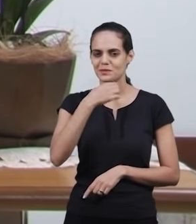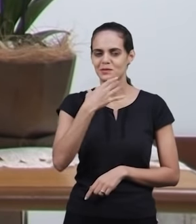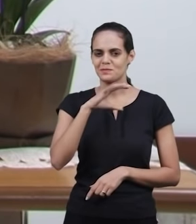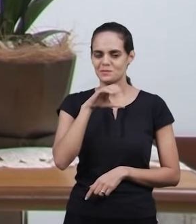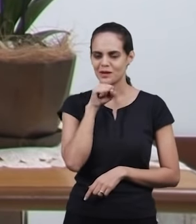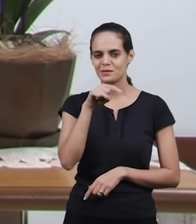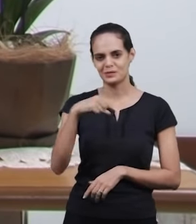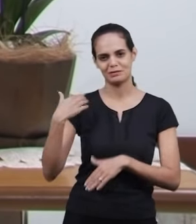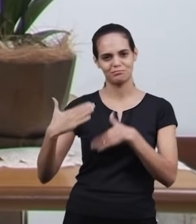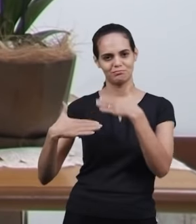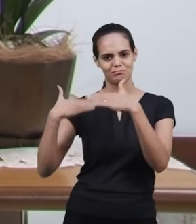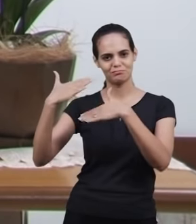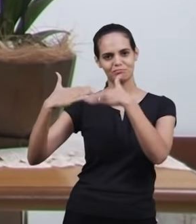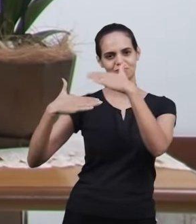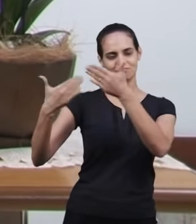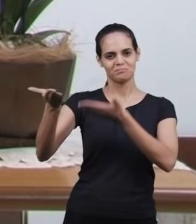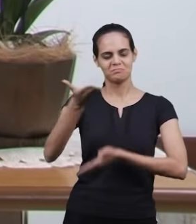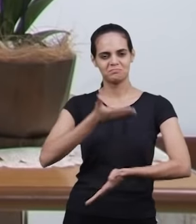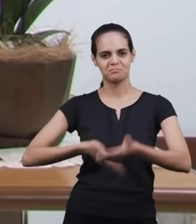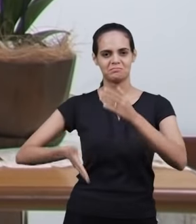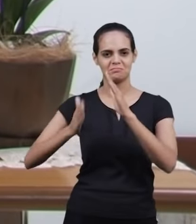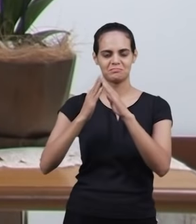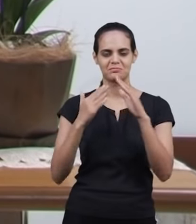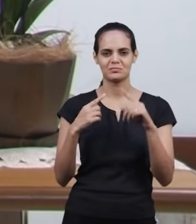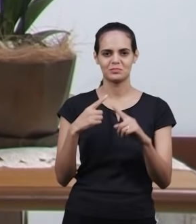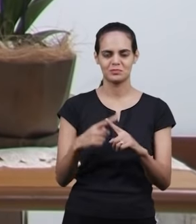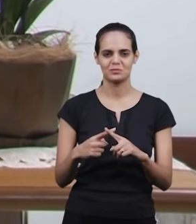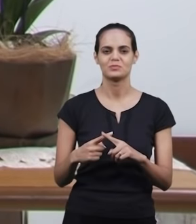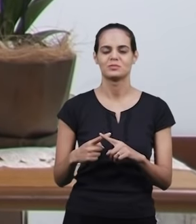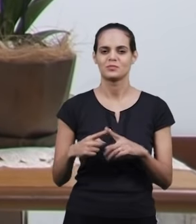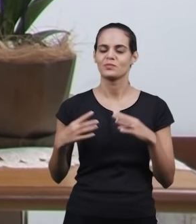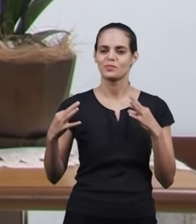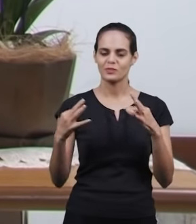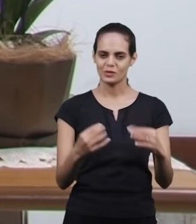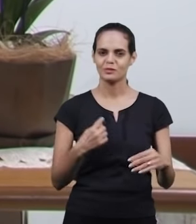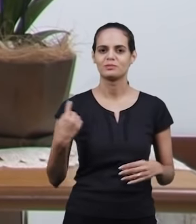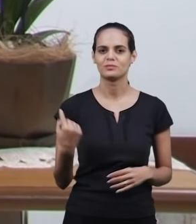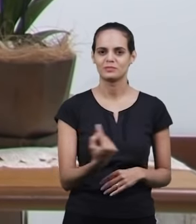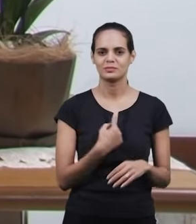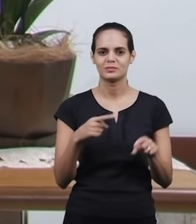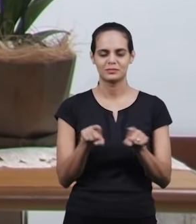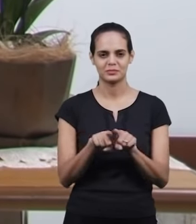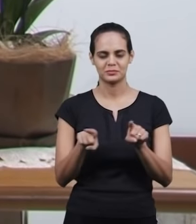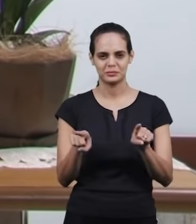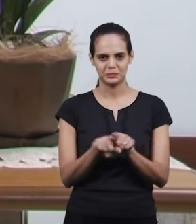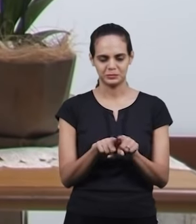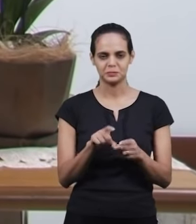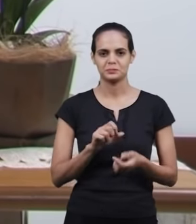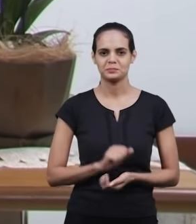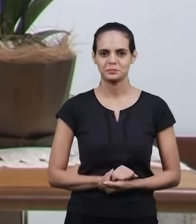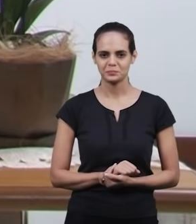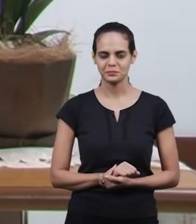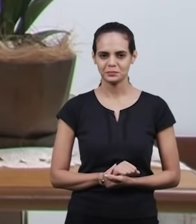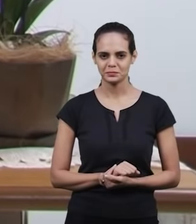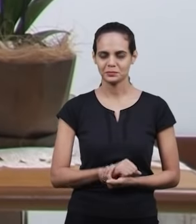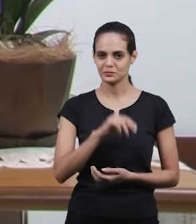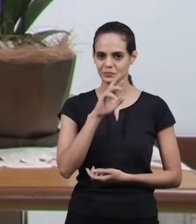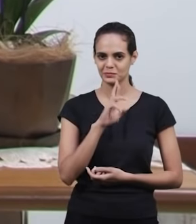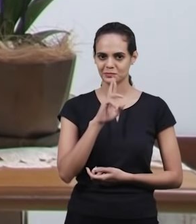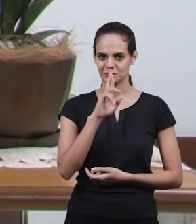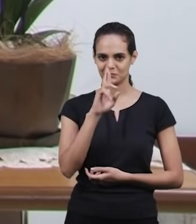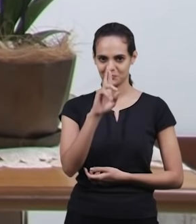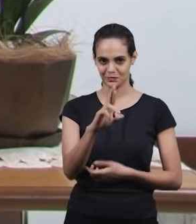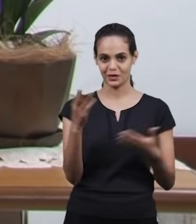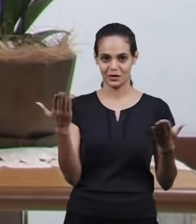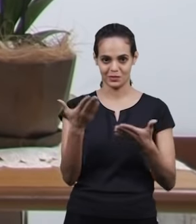Com alegria vem o seu envolvimento para a igreja, para todos nós. E por conta então já desse trabalho, da resposta dos nossos queridos,